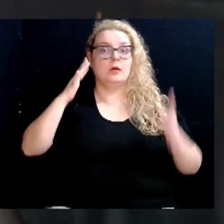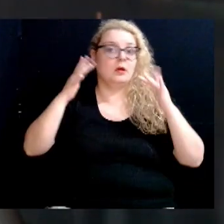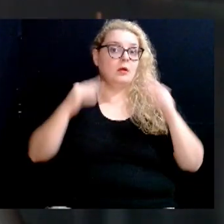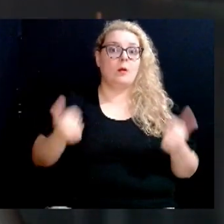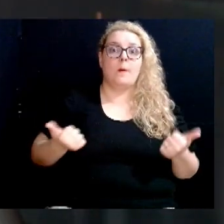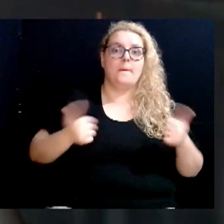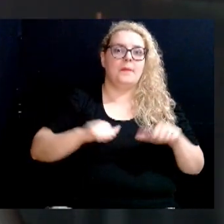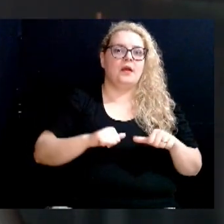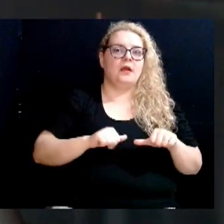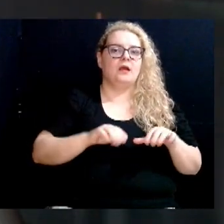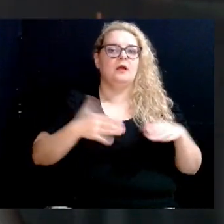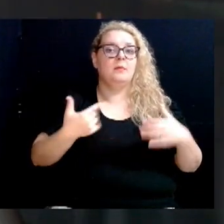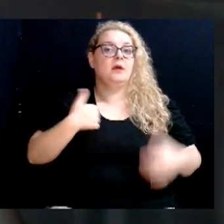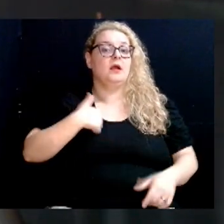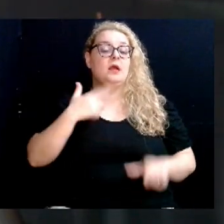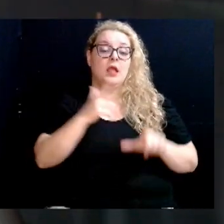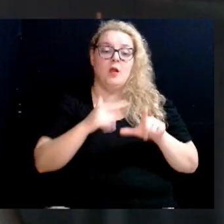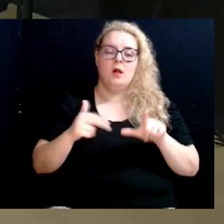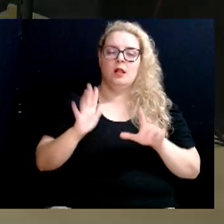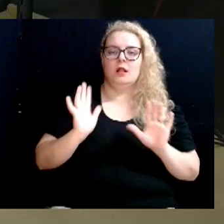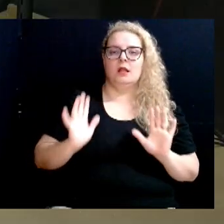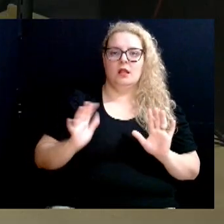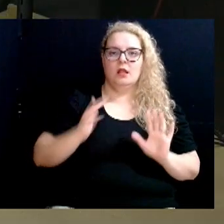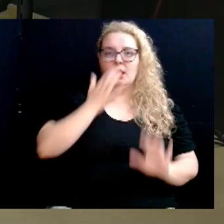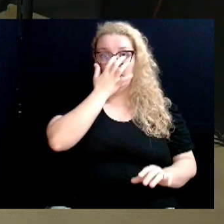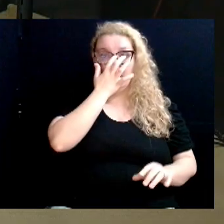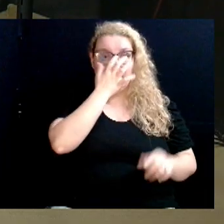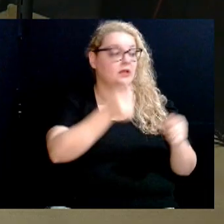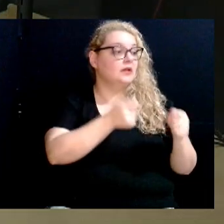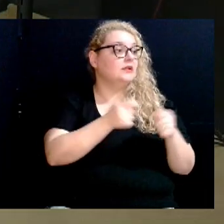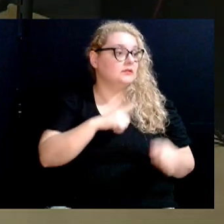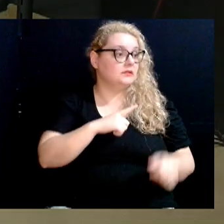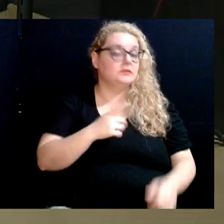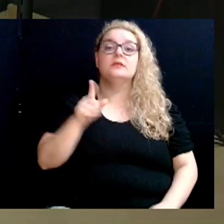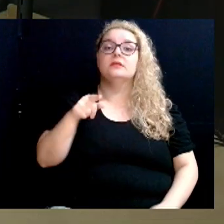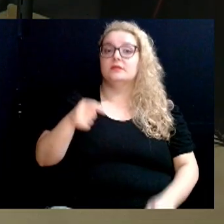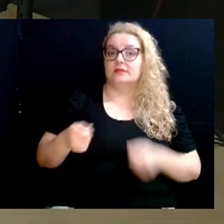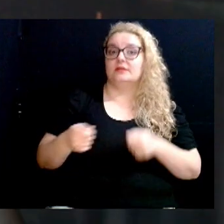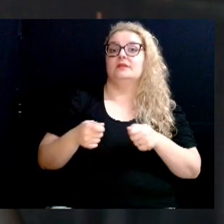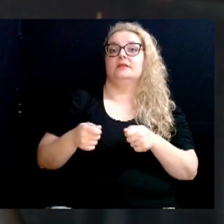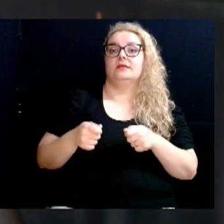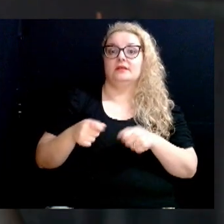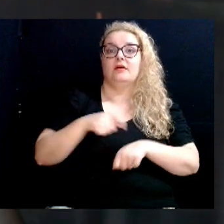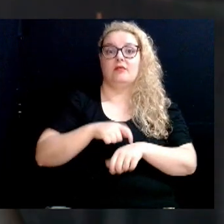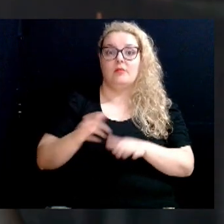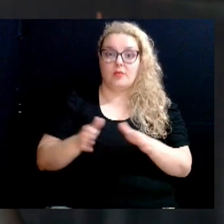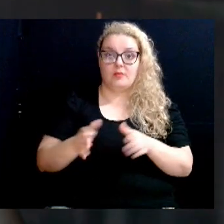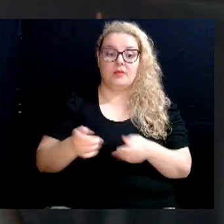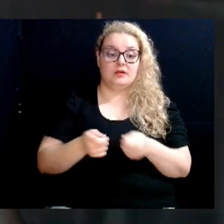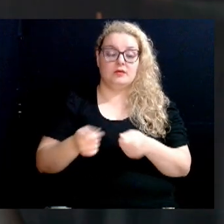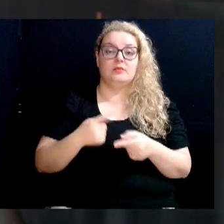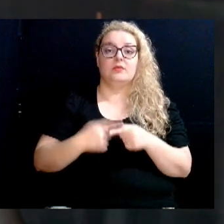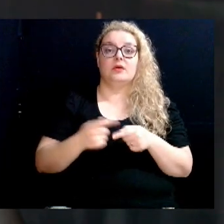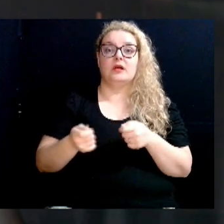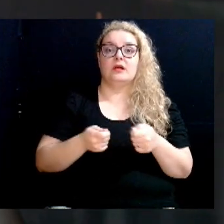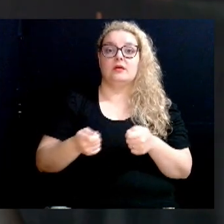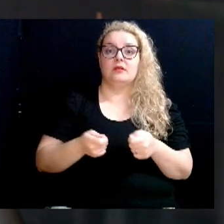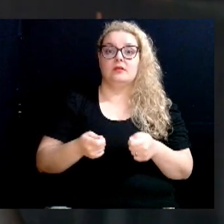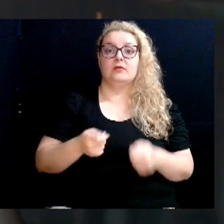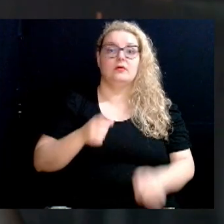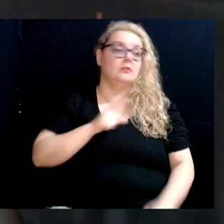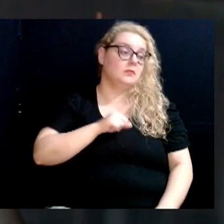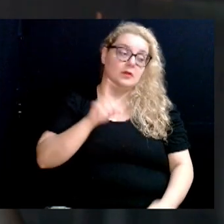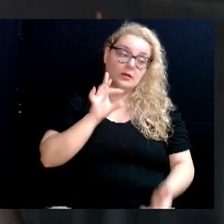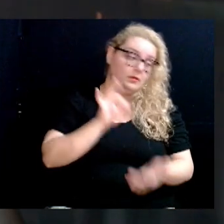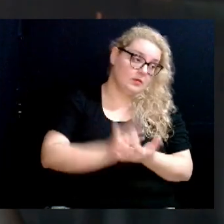desenhei. Né? Então, e tá controlado, né? Exato. É um cenário controlado. E por que ele é controlado? Porque ele é irreal. Fantasia